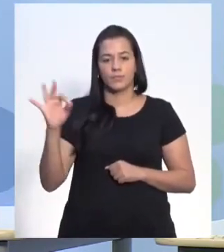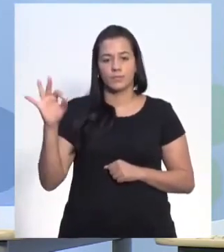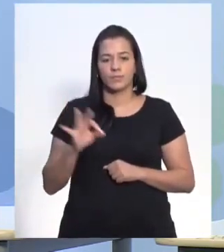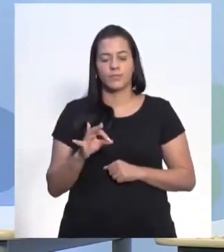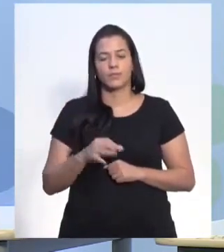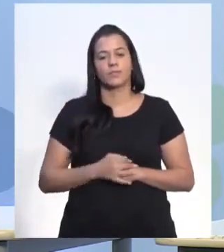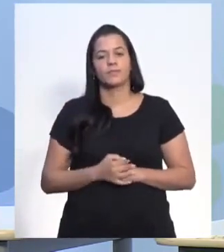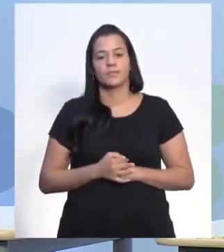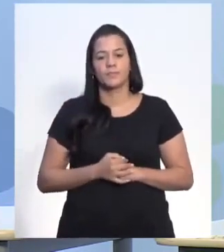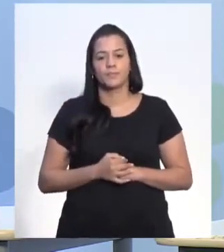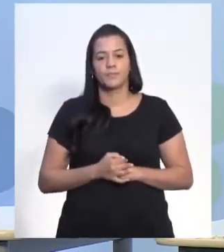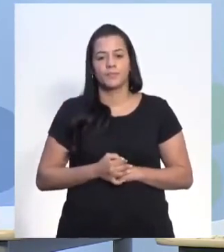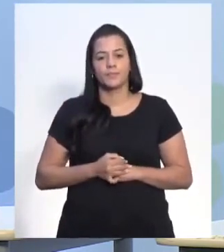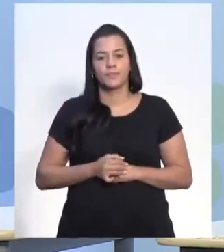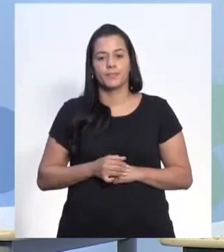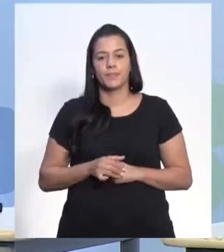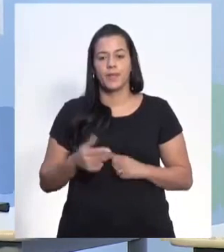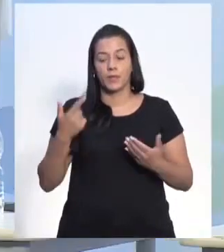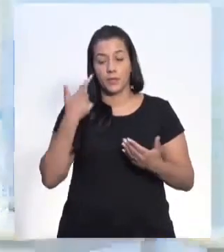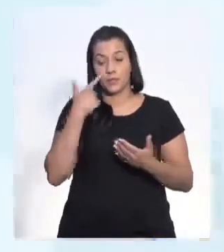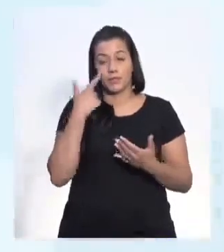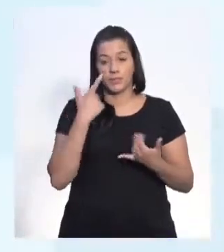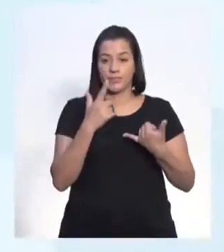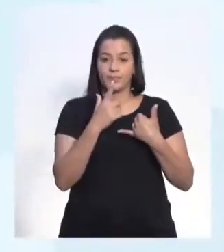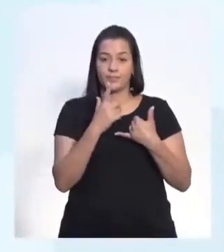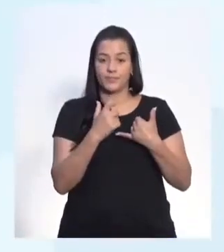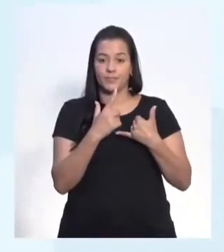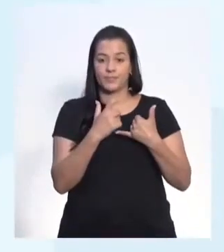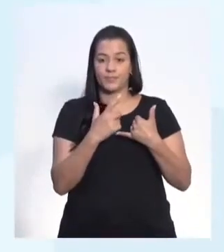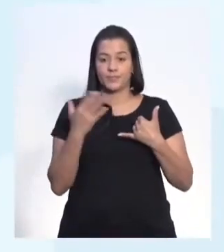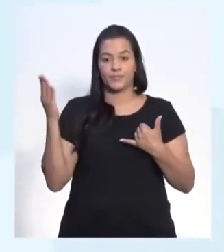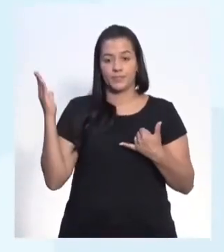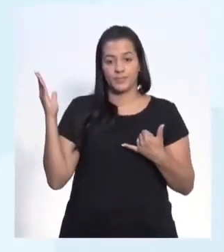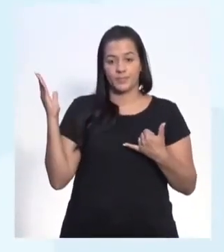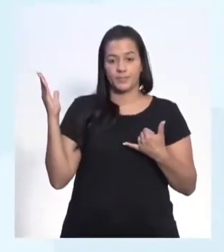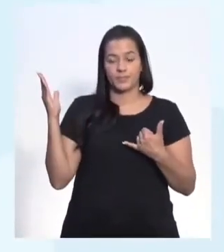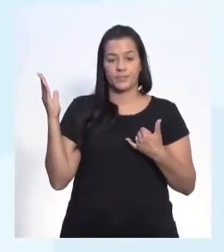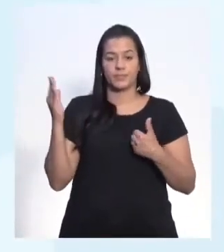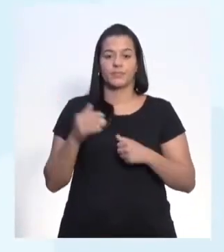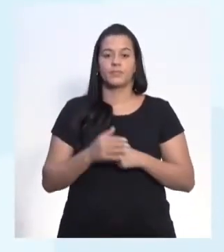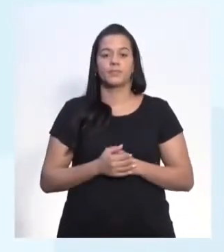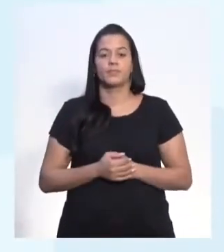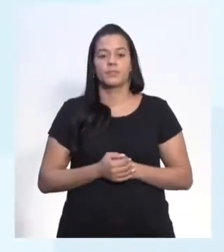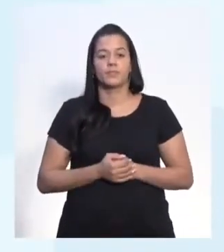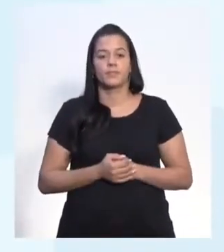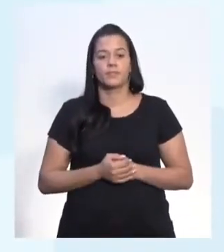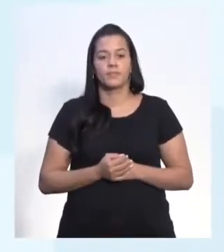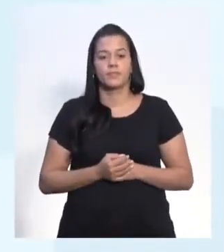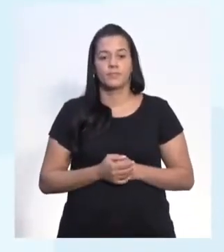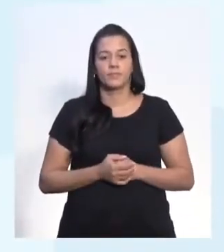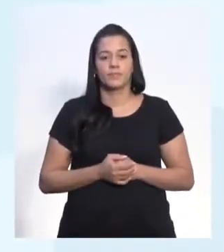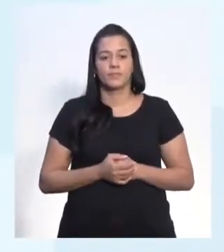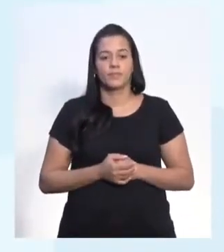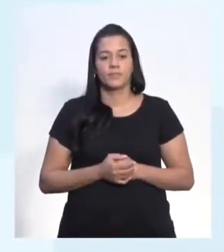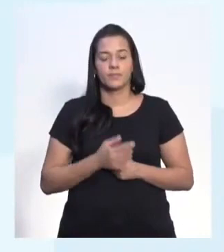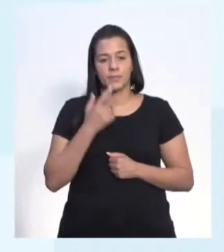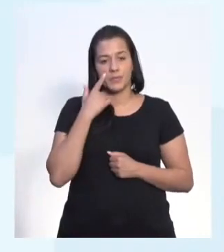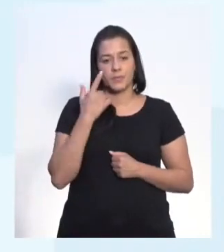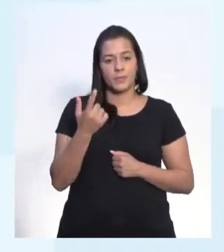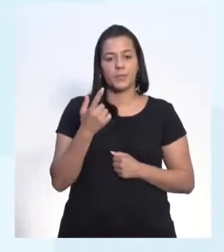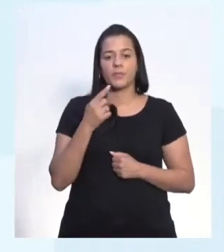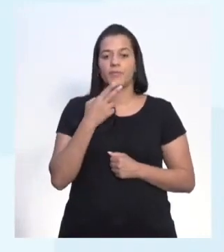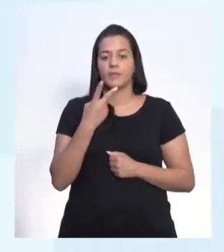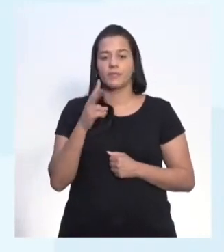25%. Então, vou pedir para colocar a resolução na tela para eles, por favor. Olhem as opções, as quatro, uma das quatro,